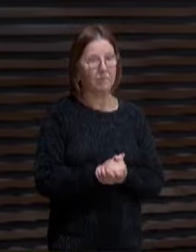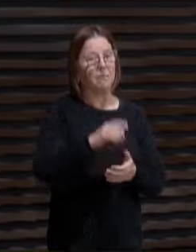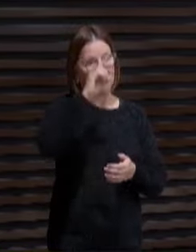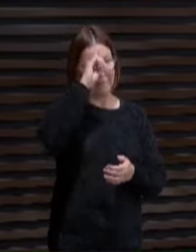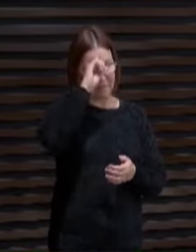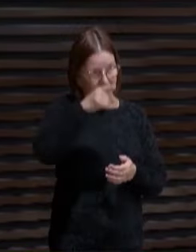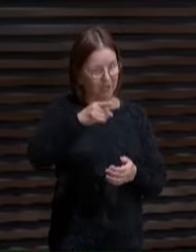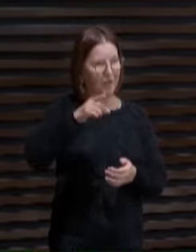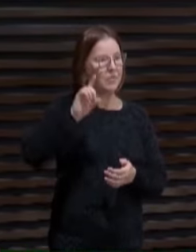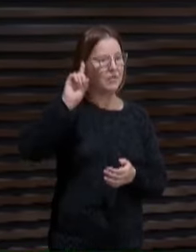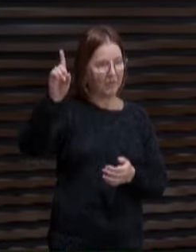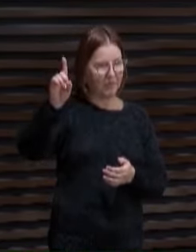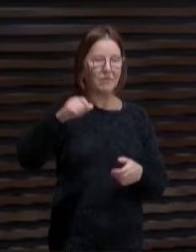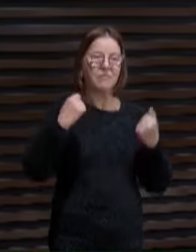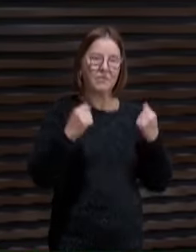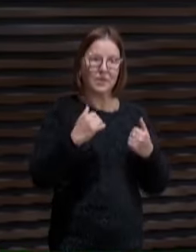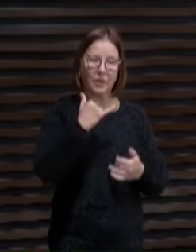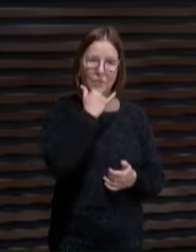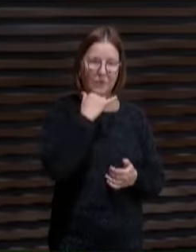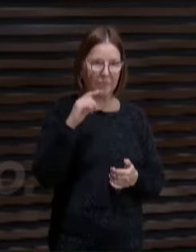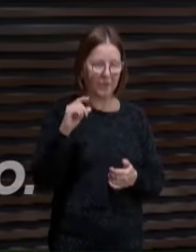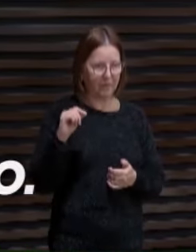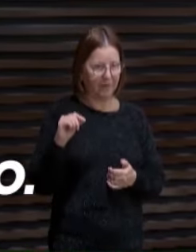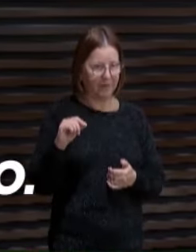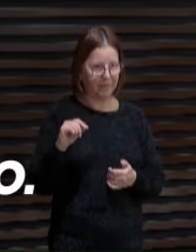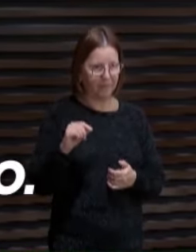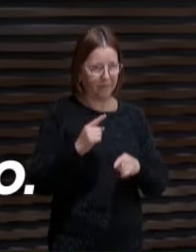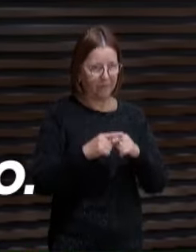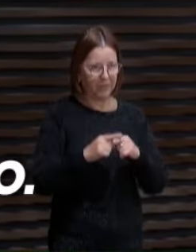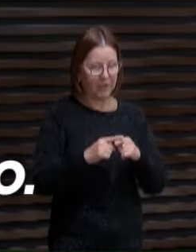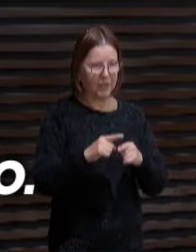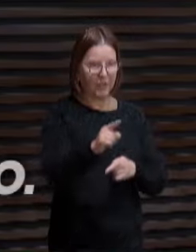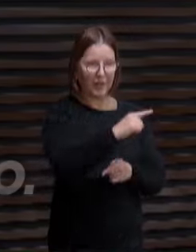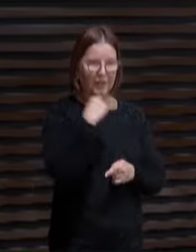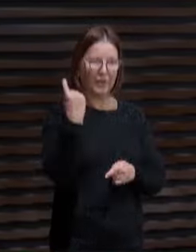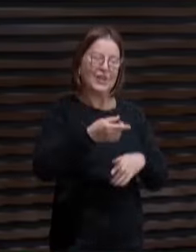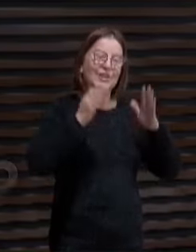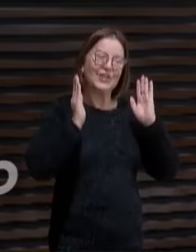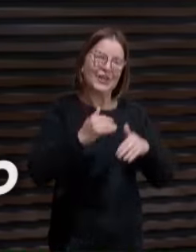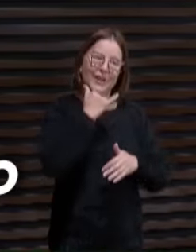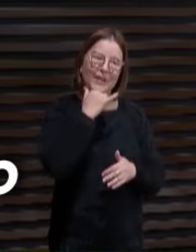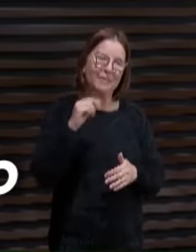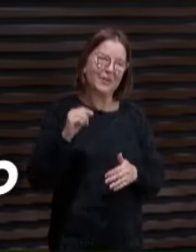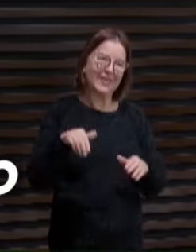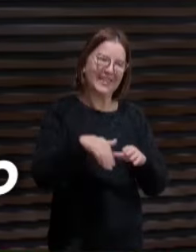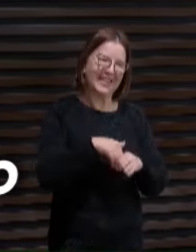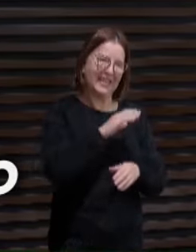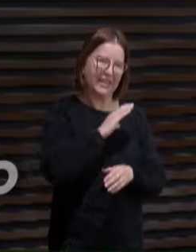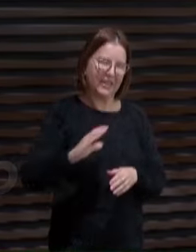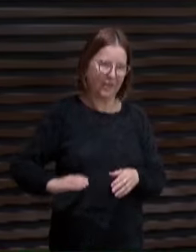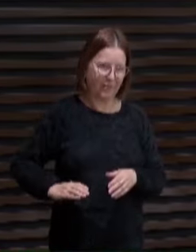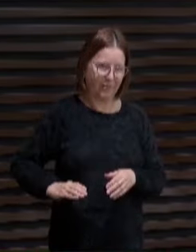de Deus mas devemos perdoar é porque nós fomos perdoados em Cristo então se você foi